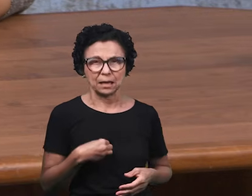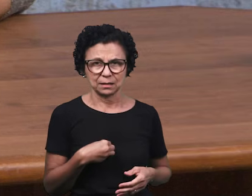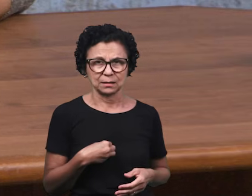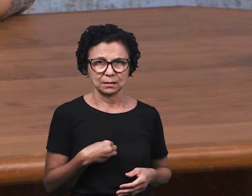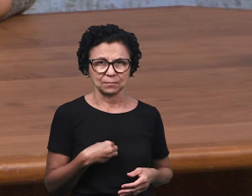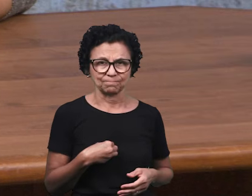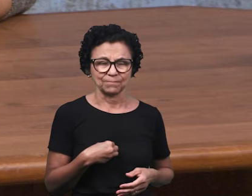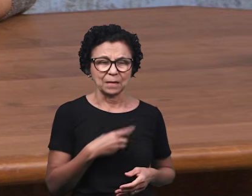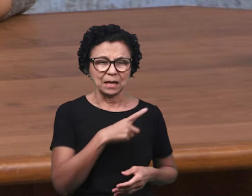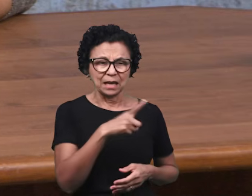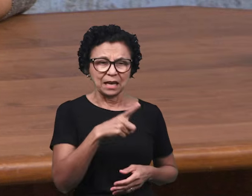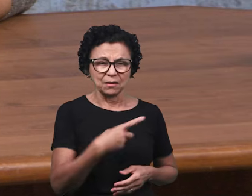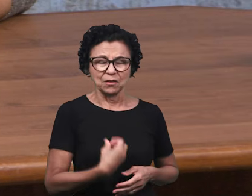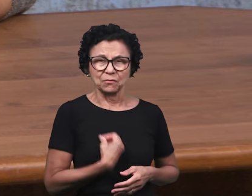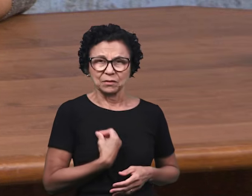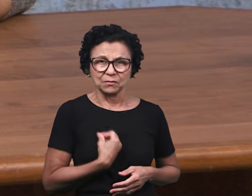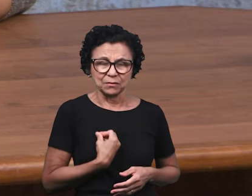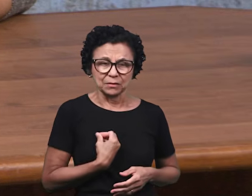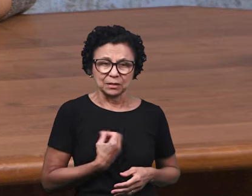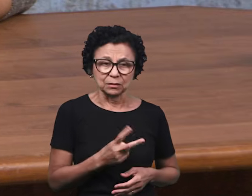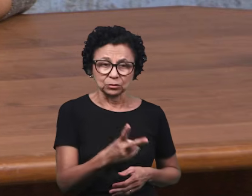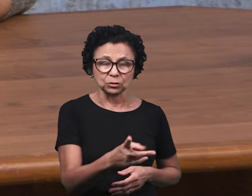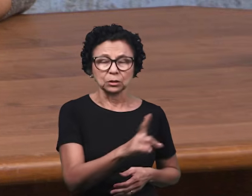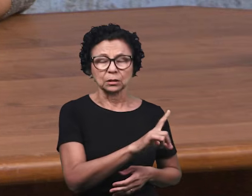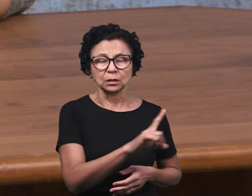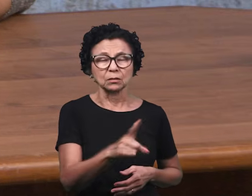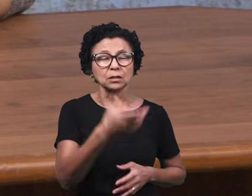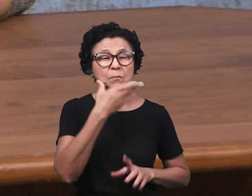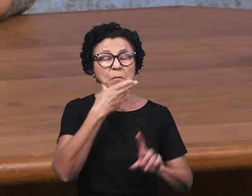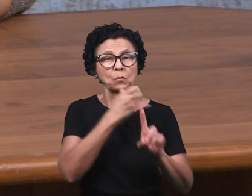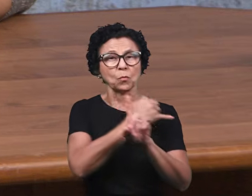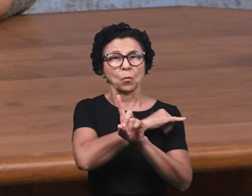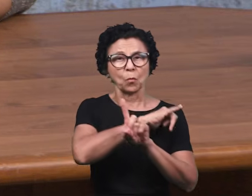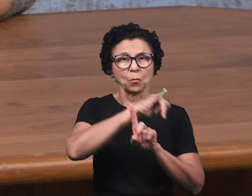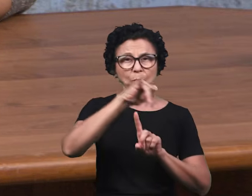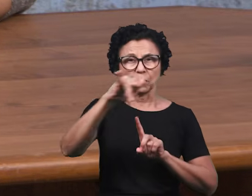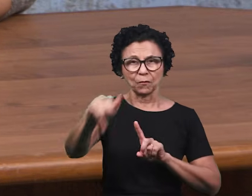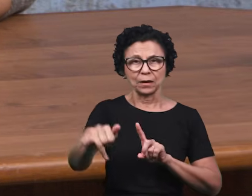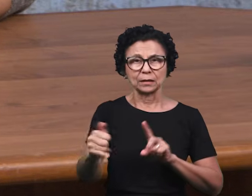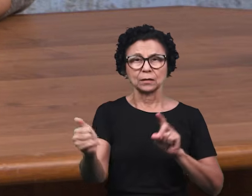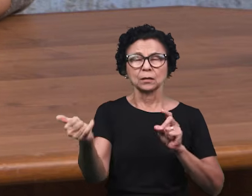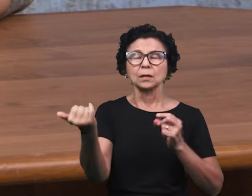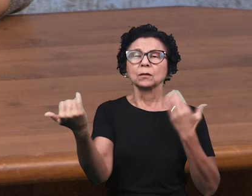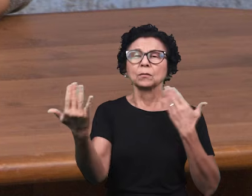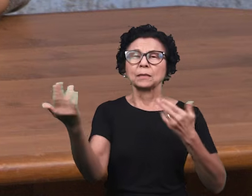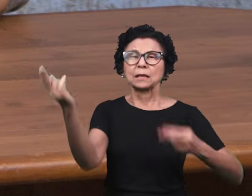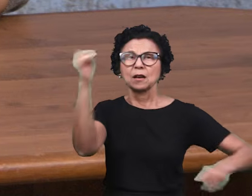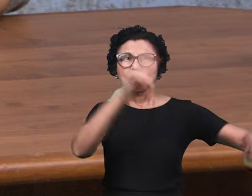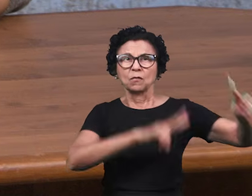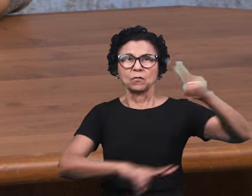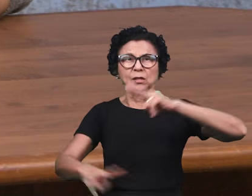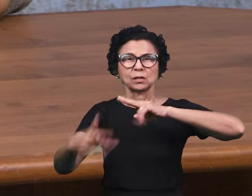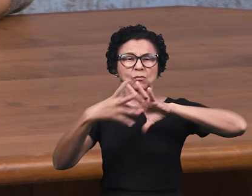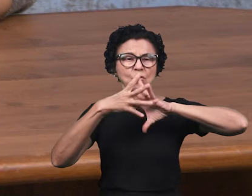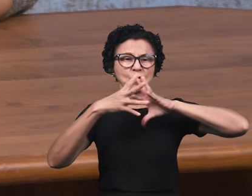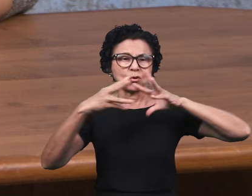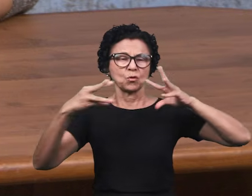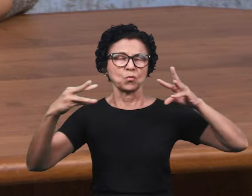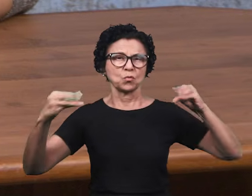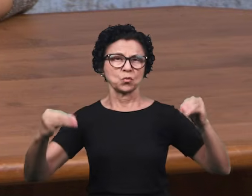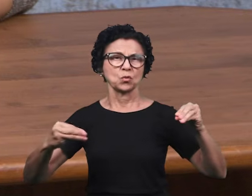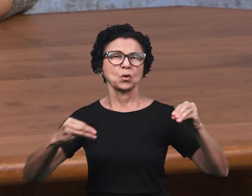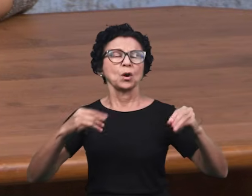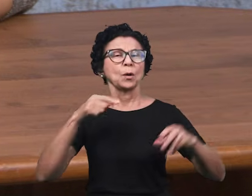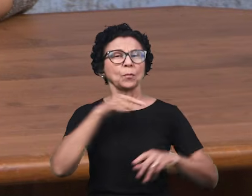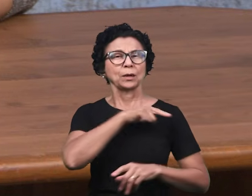fome. E até os profetas se farão como vento, porque a palavra não está com eles.